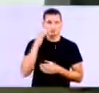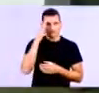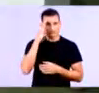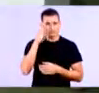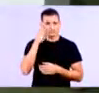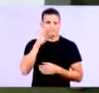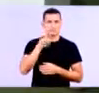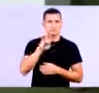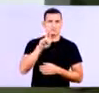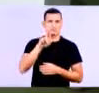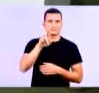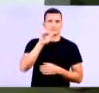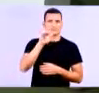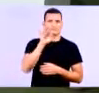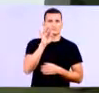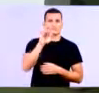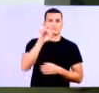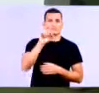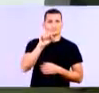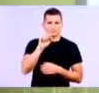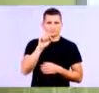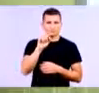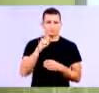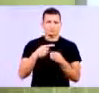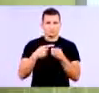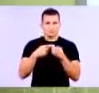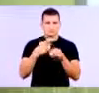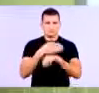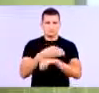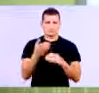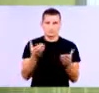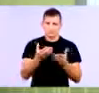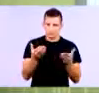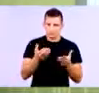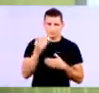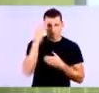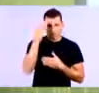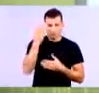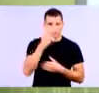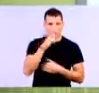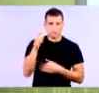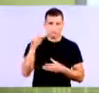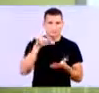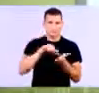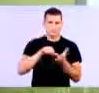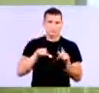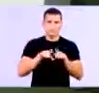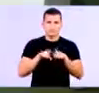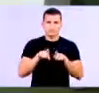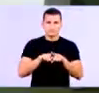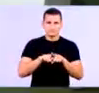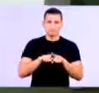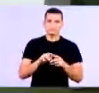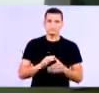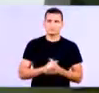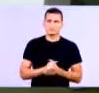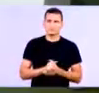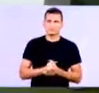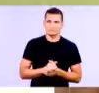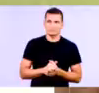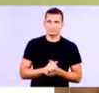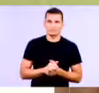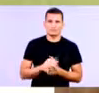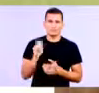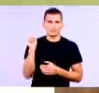Buritis, não é, professor? Que participou hoje muito, agradecemos os outros polos também. Professor?